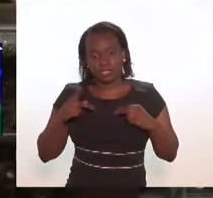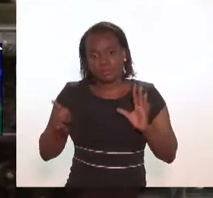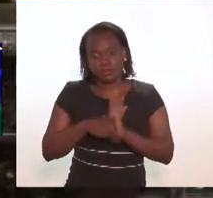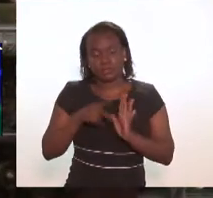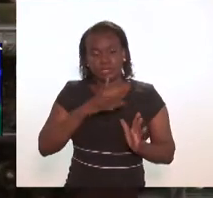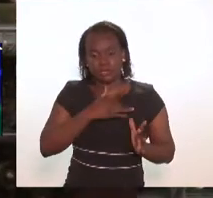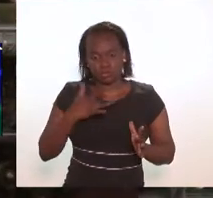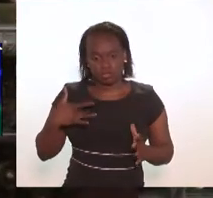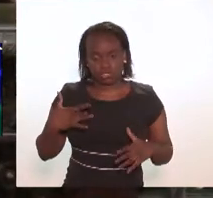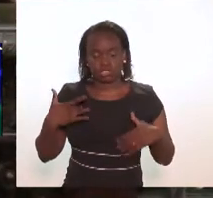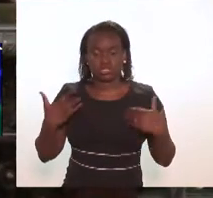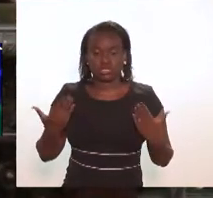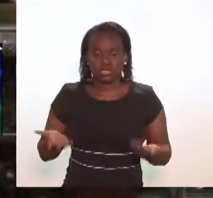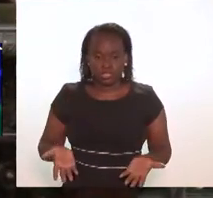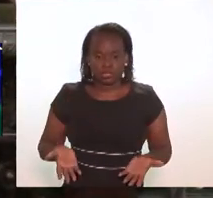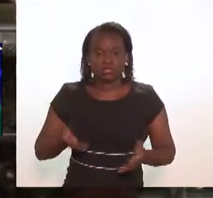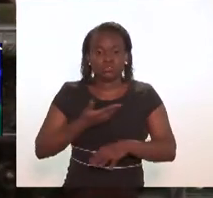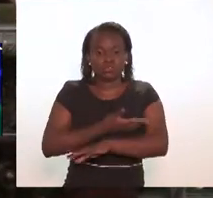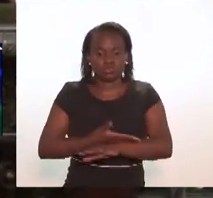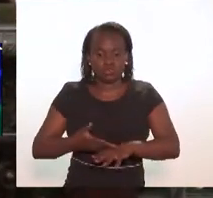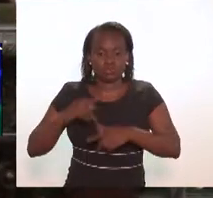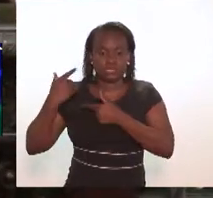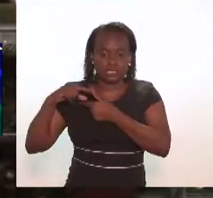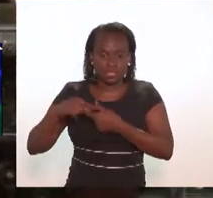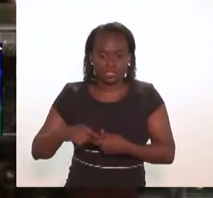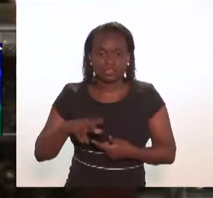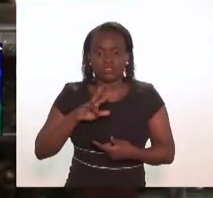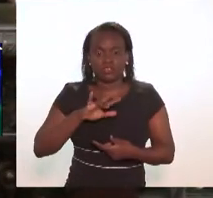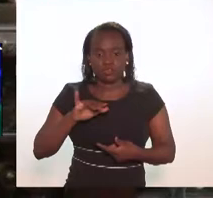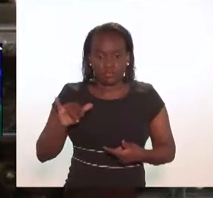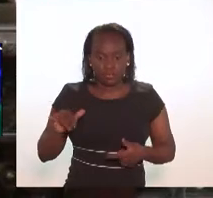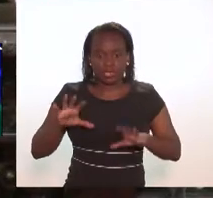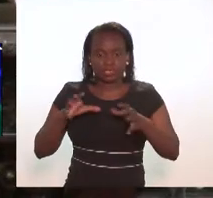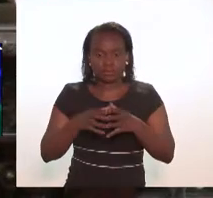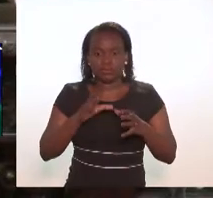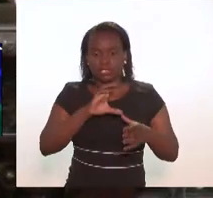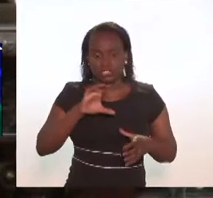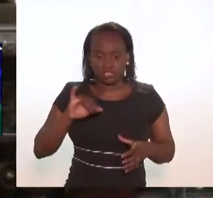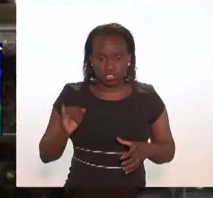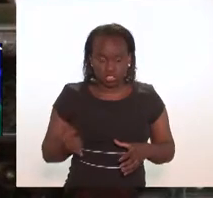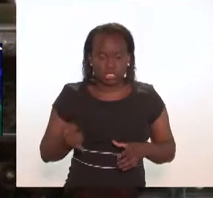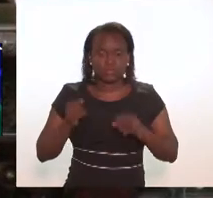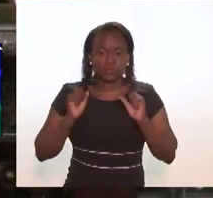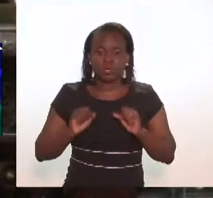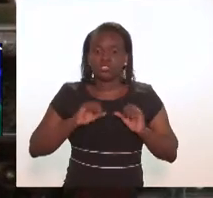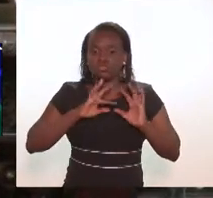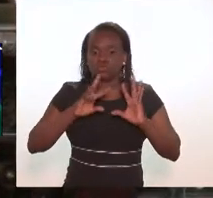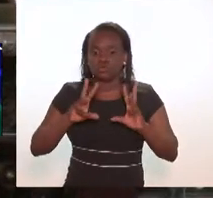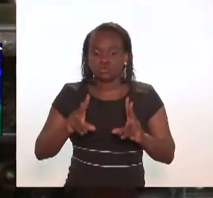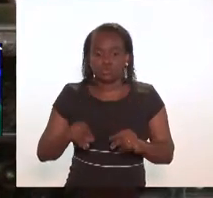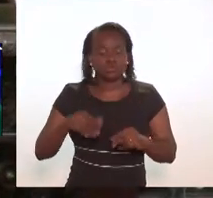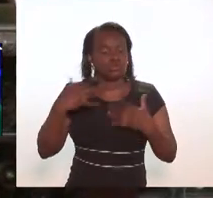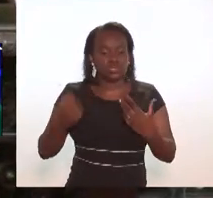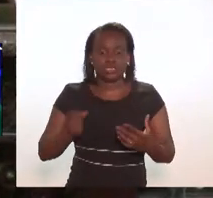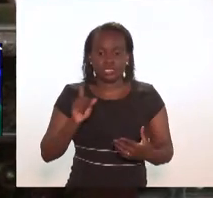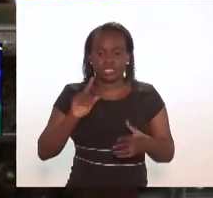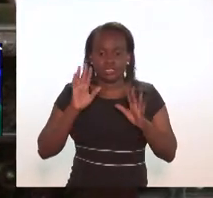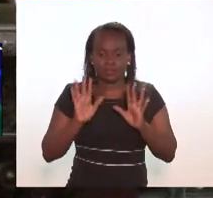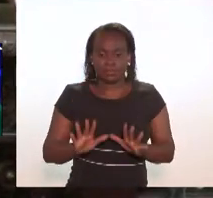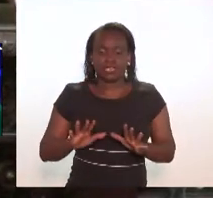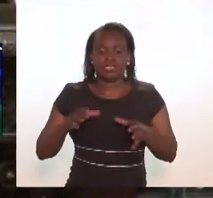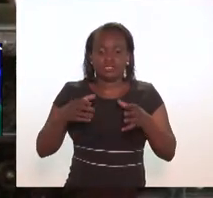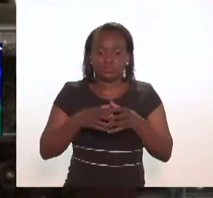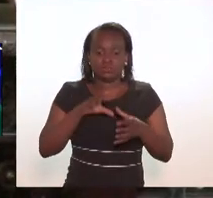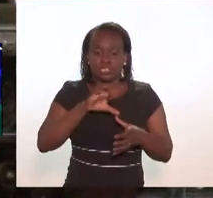saúde. Então, por tradição, vale a comissão de Constituição e Justiça. Pode todas as demais serem contrárias. Se